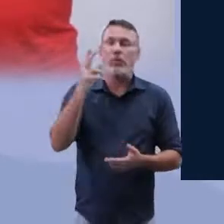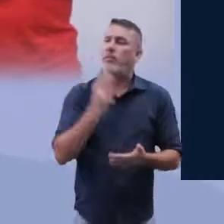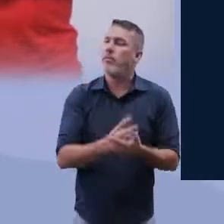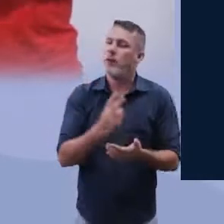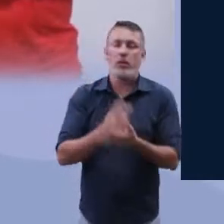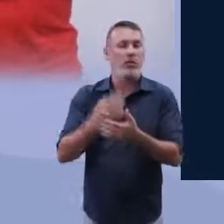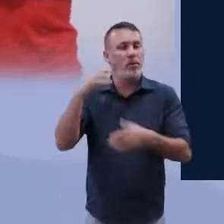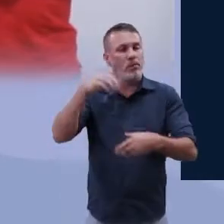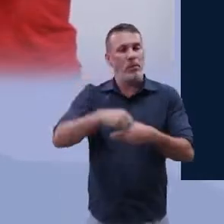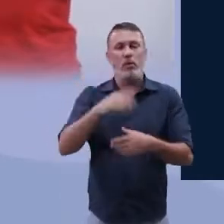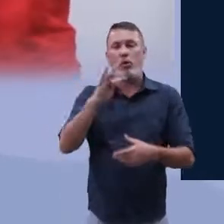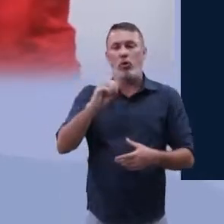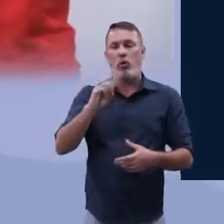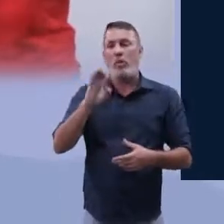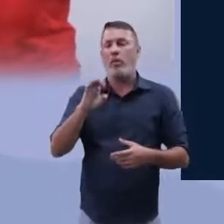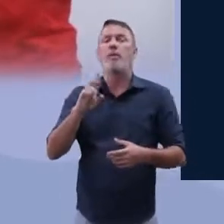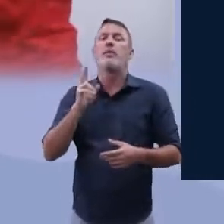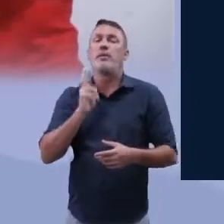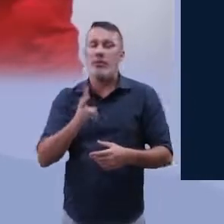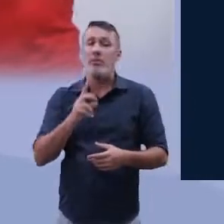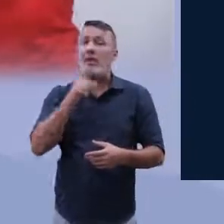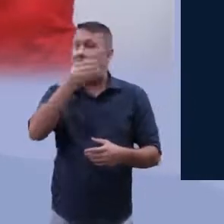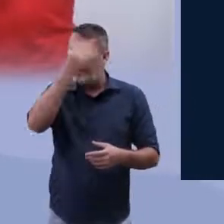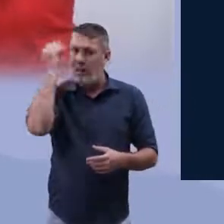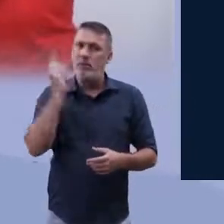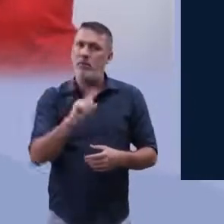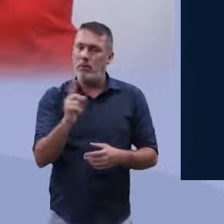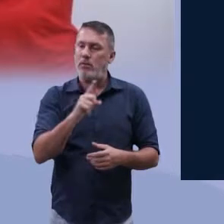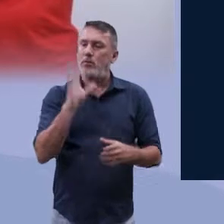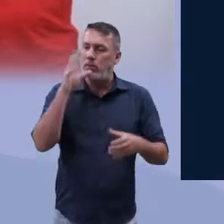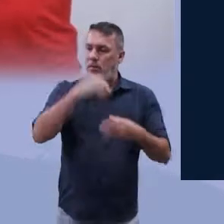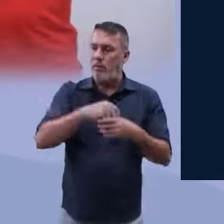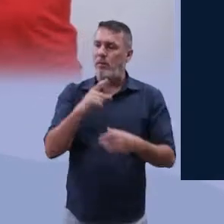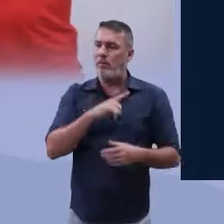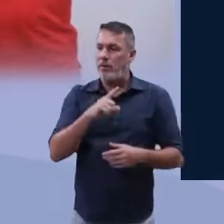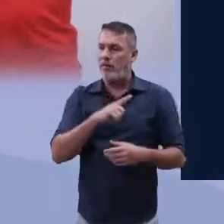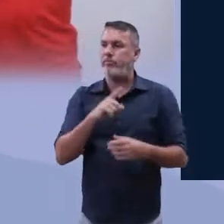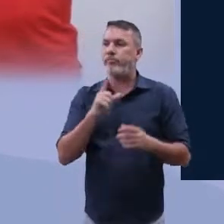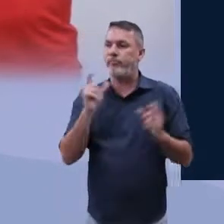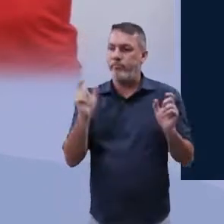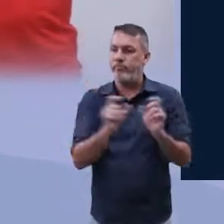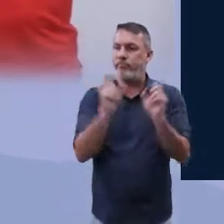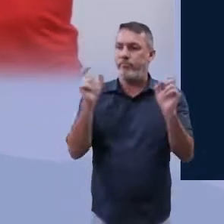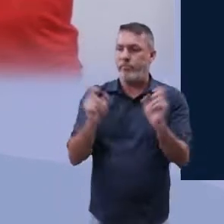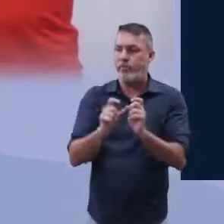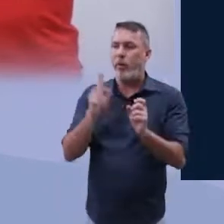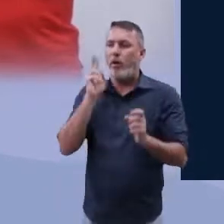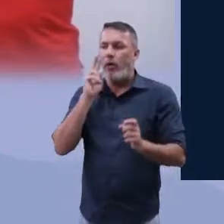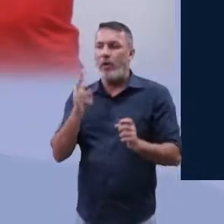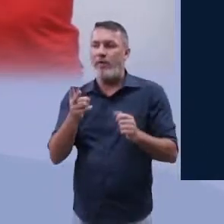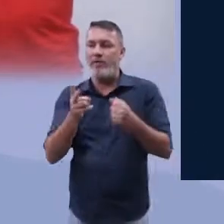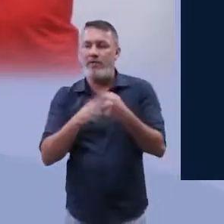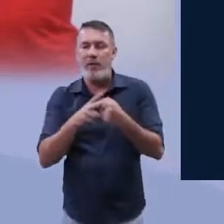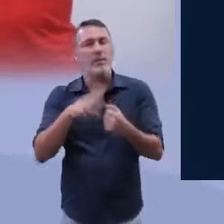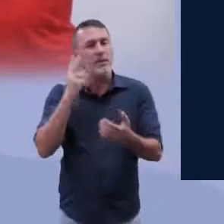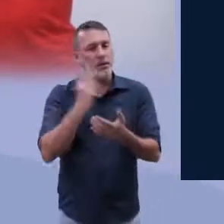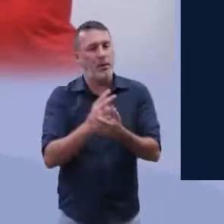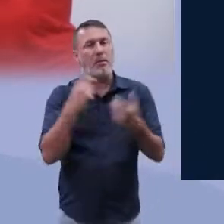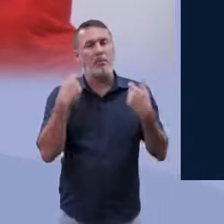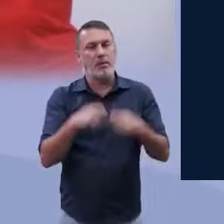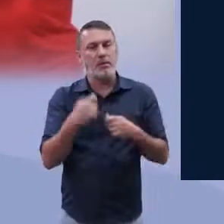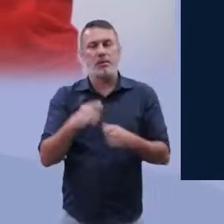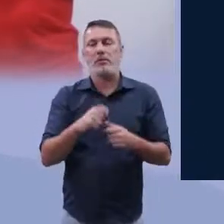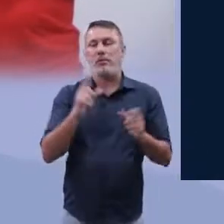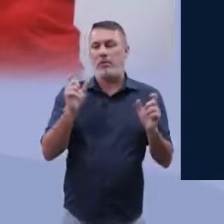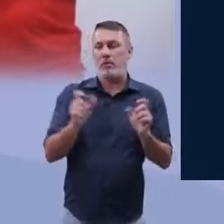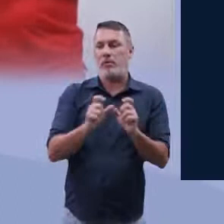falar de futuro, o to be tá lá, uma hora ele aparece. Mas não esquece dele, não. To be going to, então o going to ele precisa do verbo